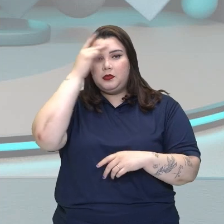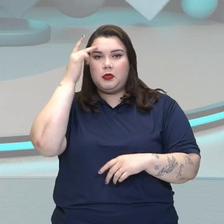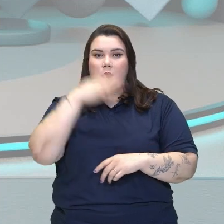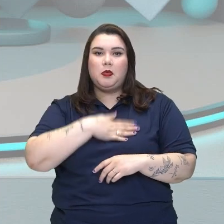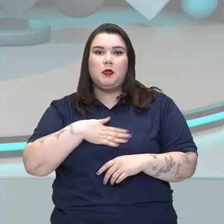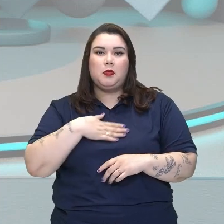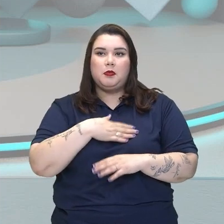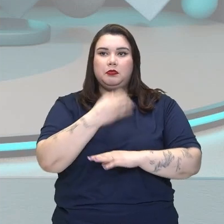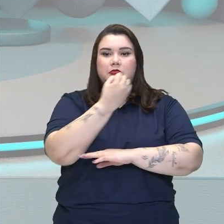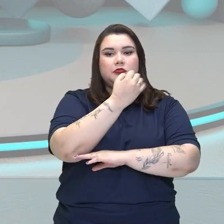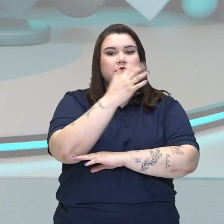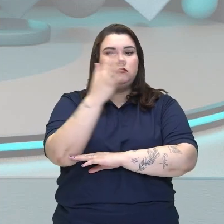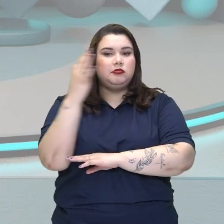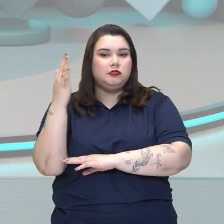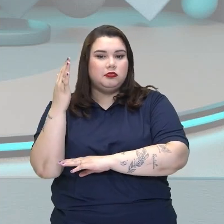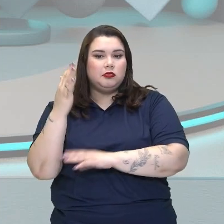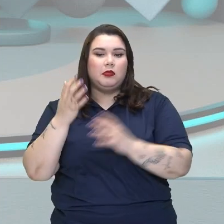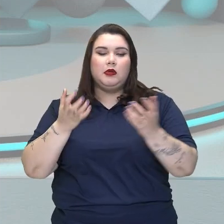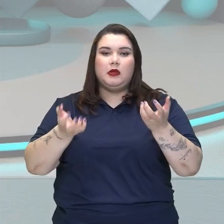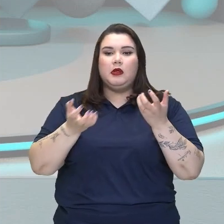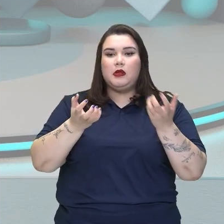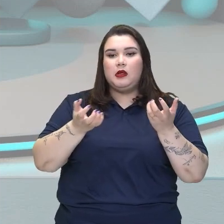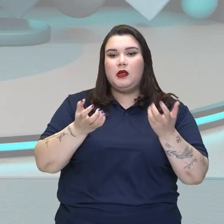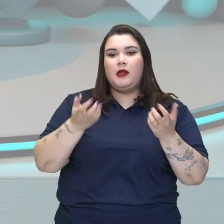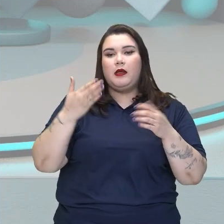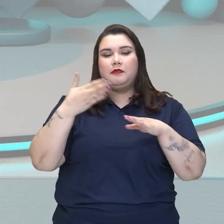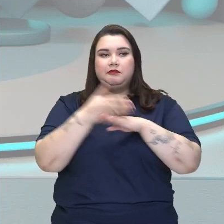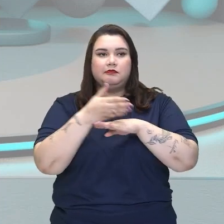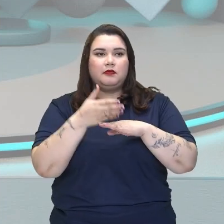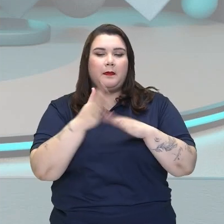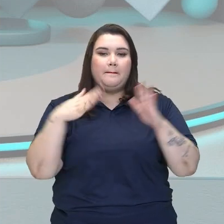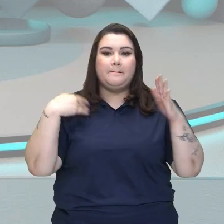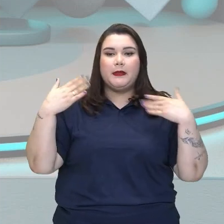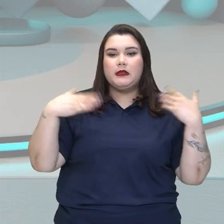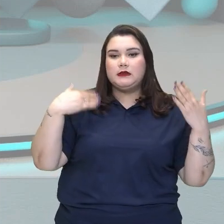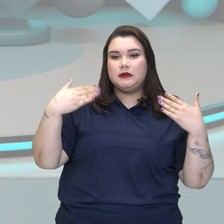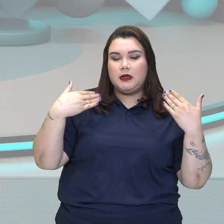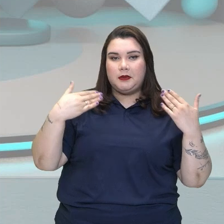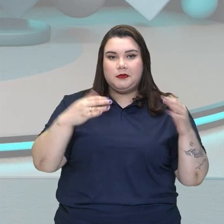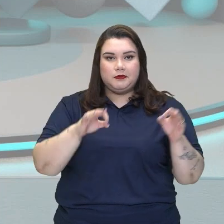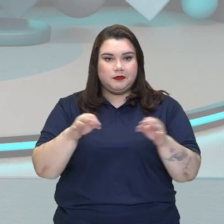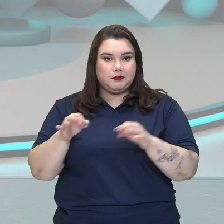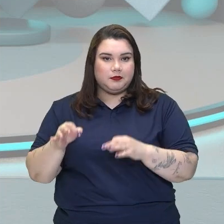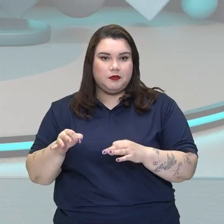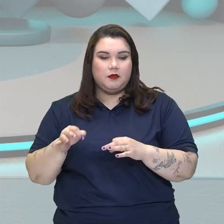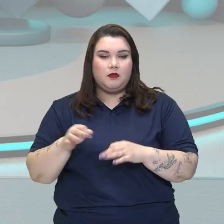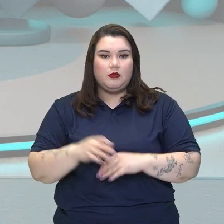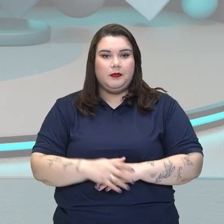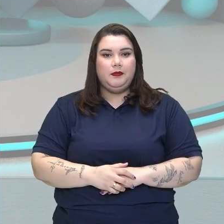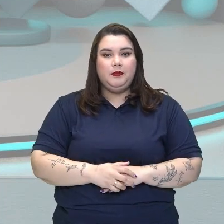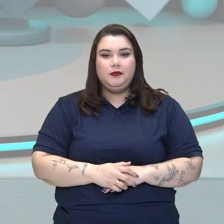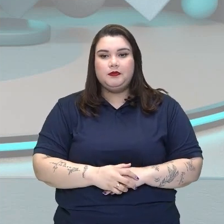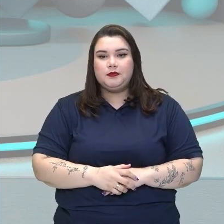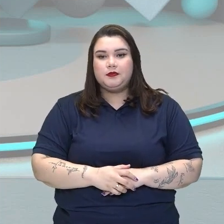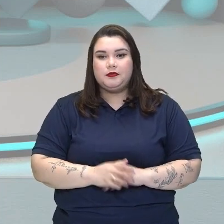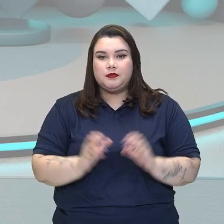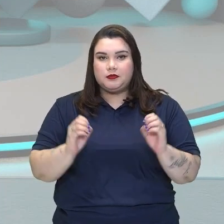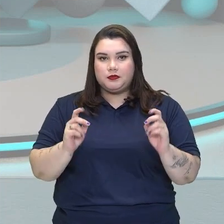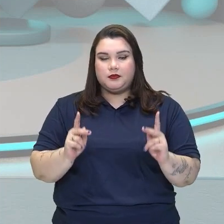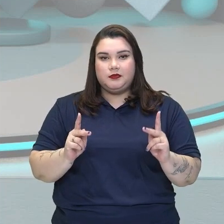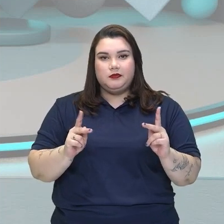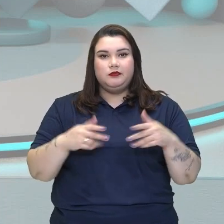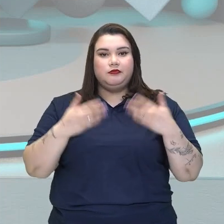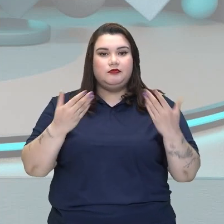natureza e querem ter um momento de lazer diferente, né, do meio urbano. Ok?